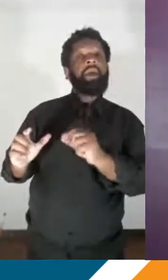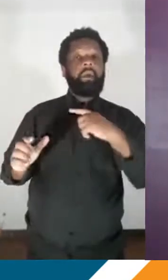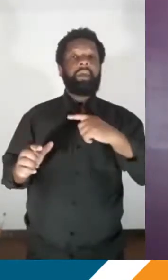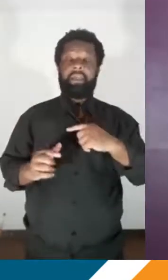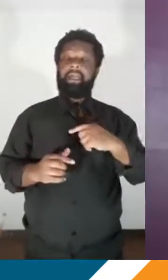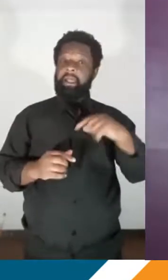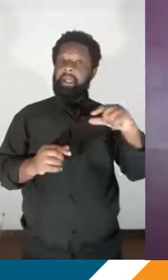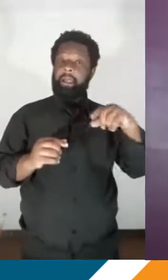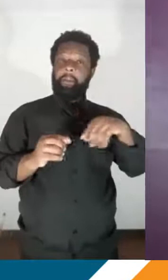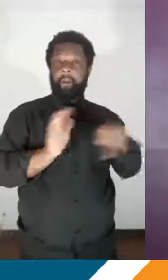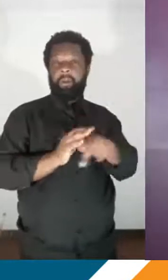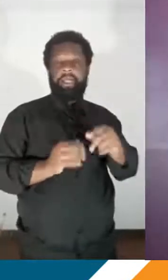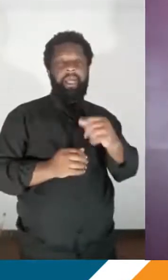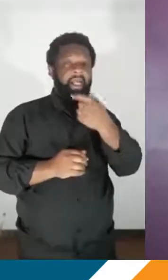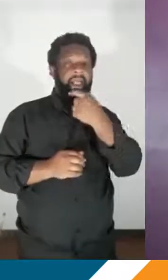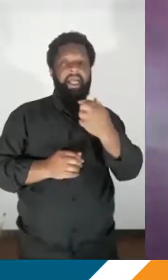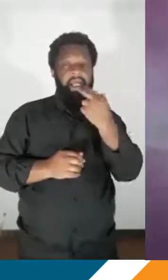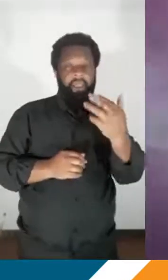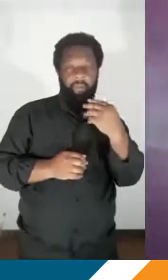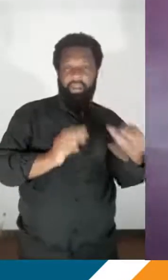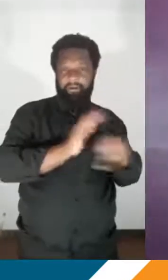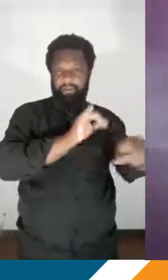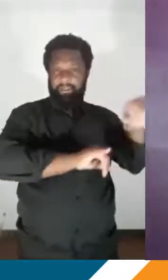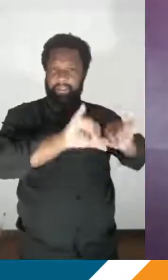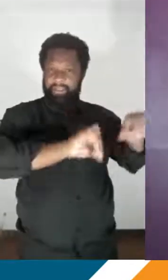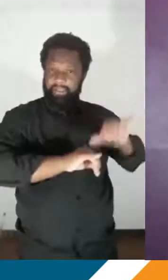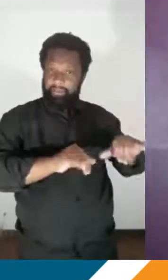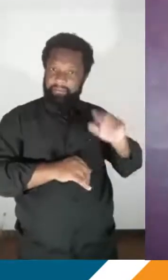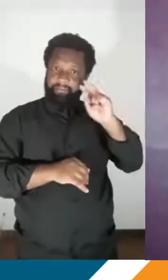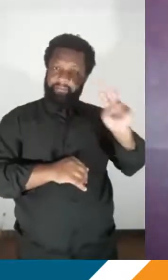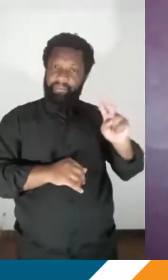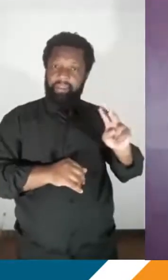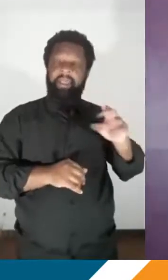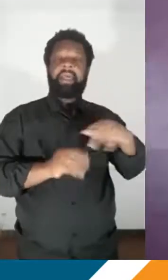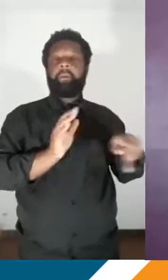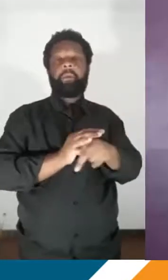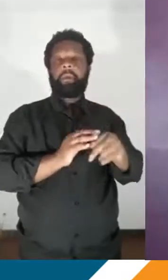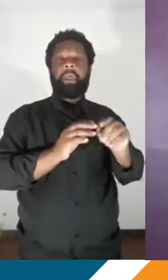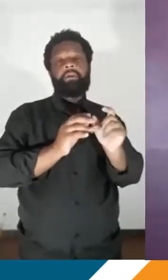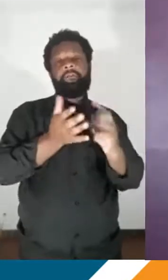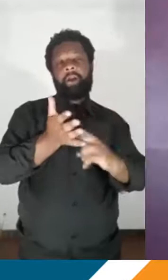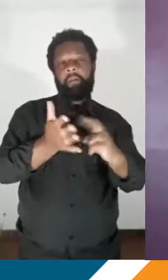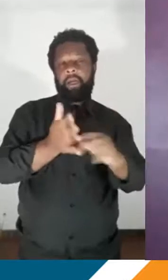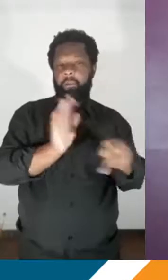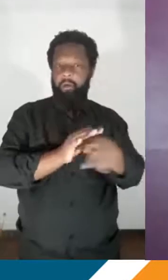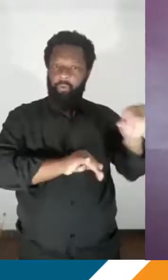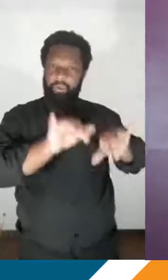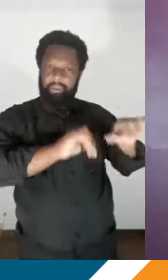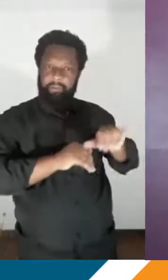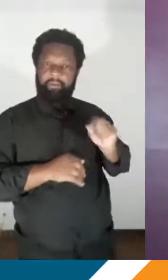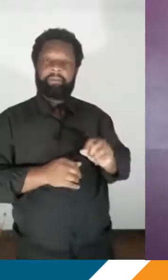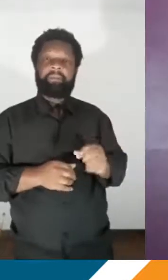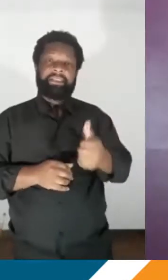Isso daqui é o quimiquês, né? É o linguajar químico. Quando está representado, está escrito nos termos